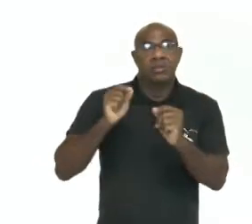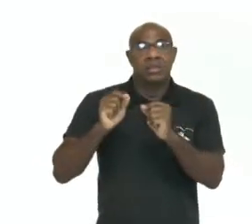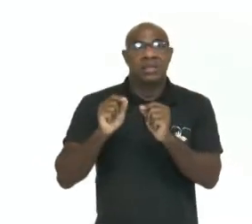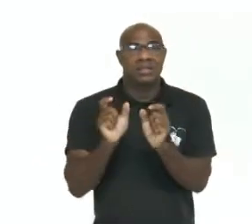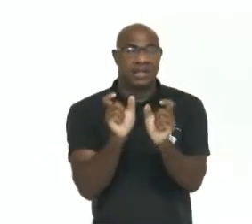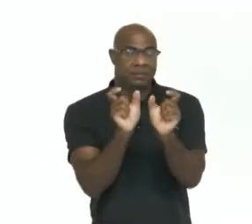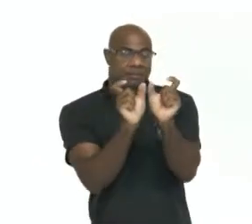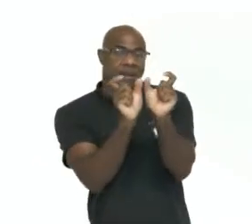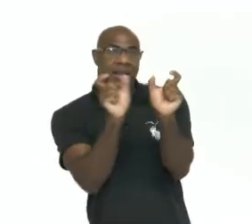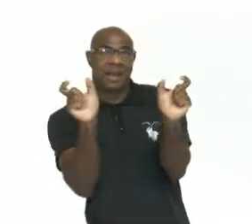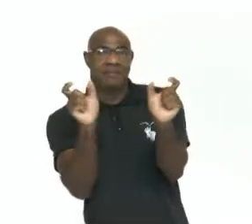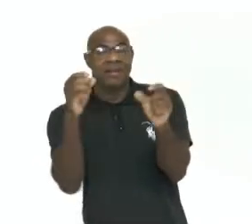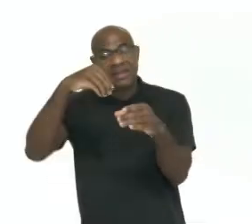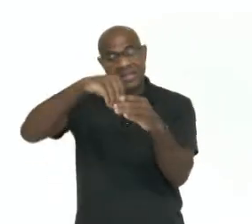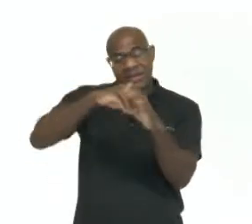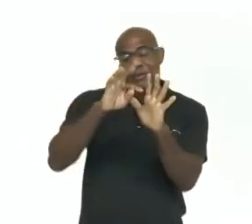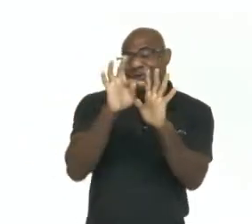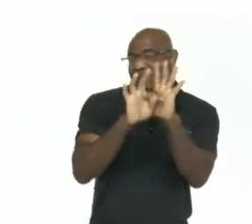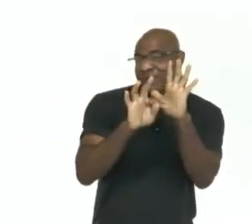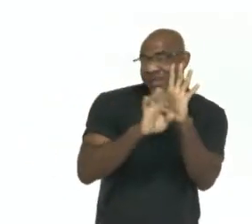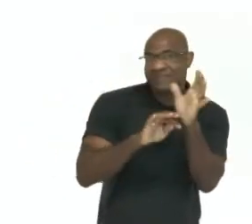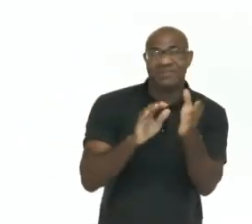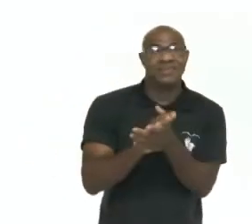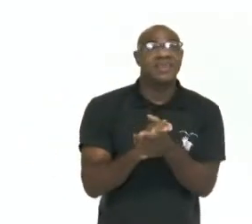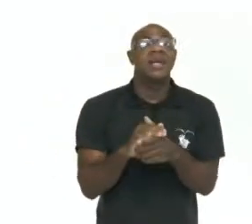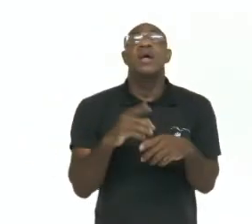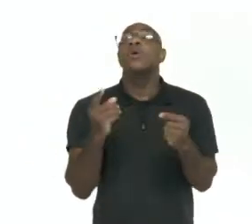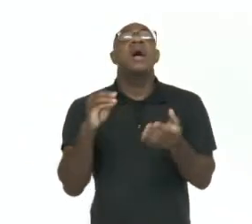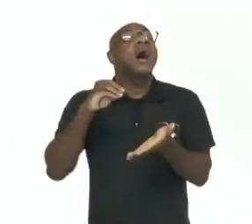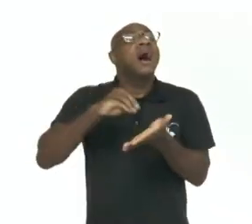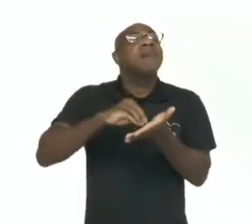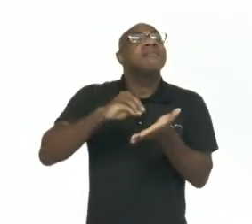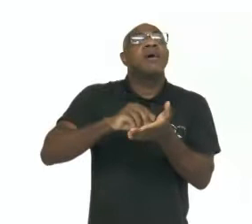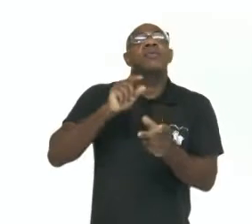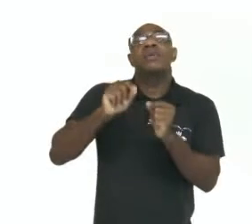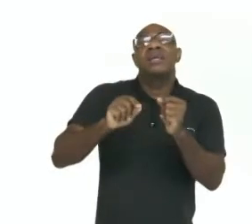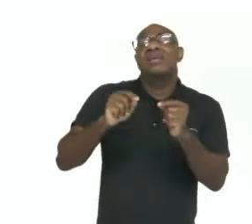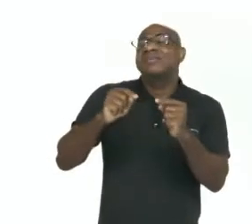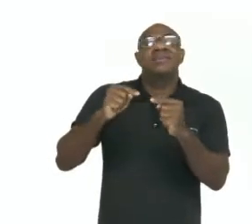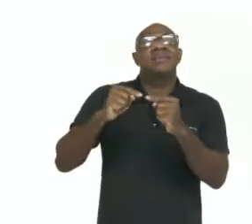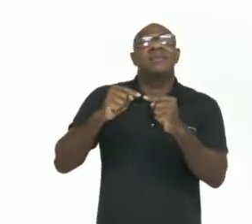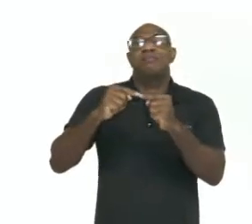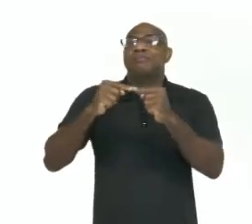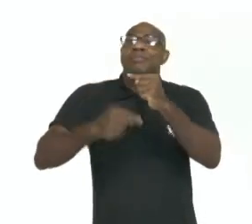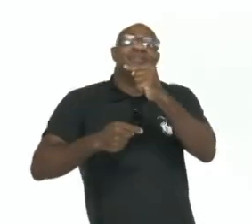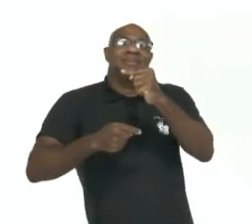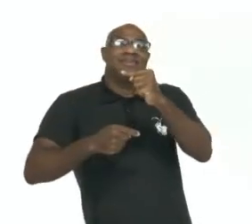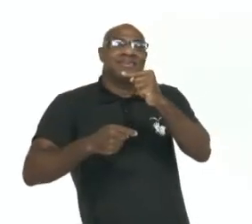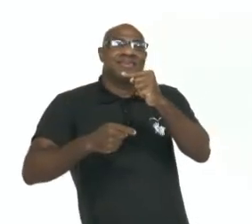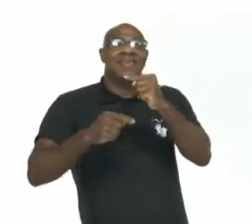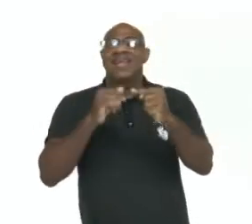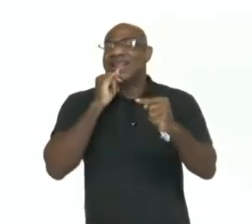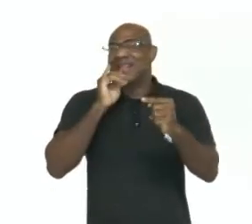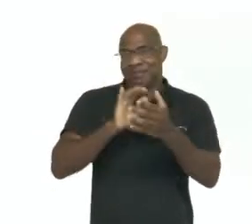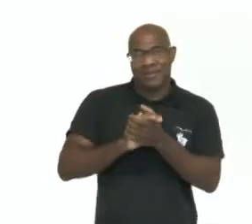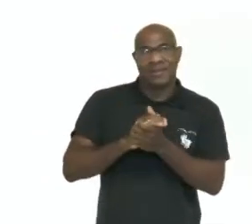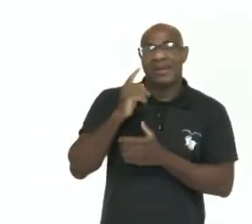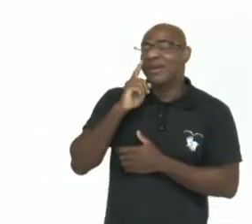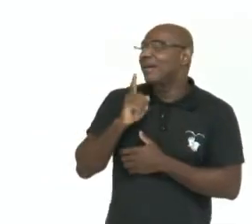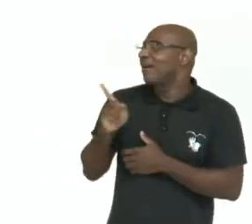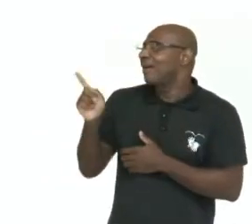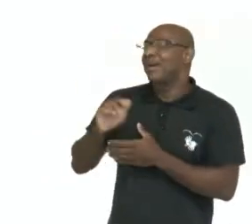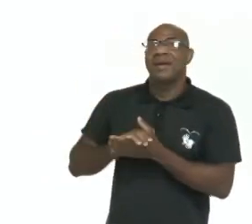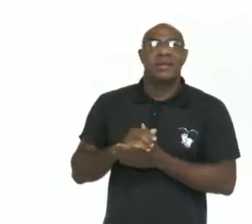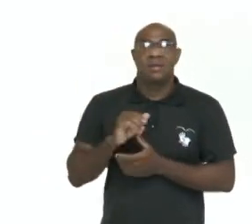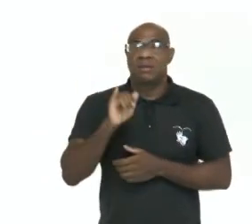enunciados dentro do texto e a ausência de contradições. Observe, exemplo ali. Se você for defender